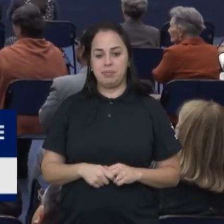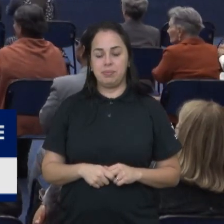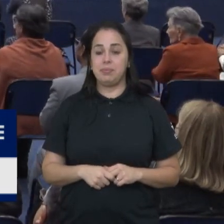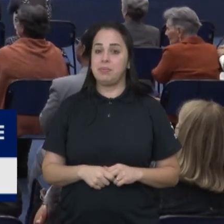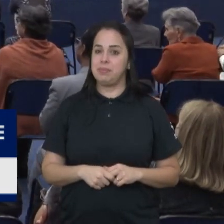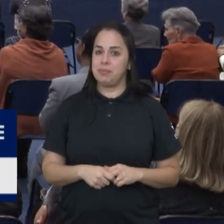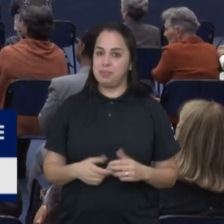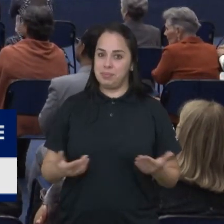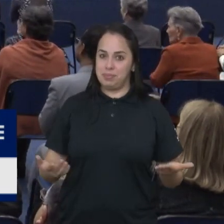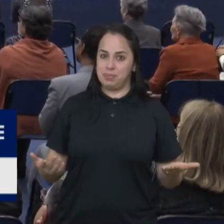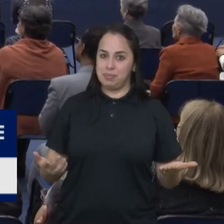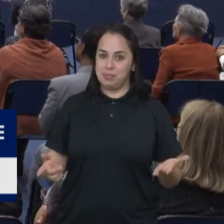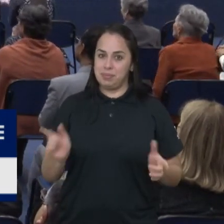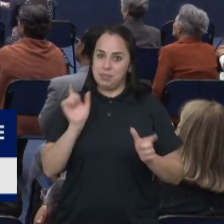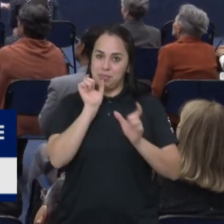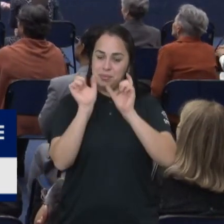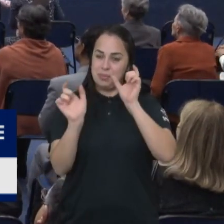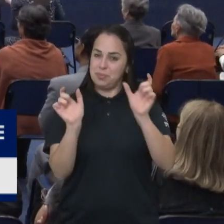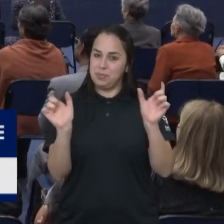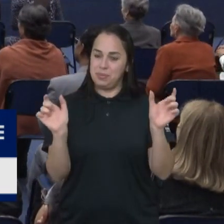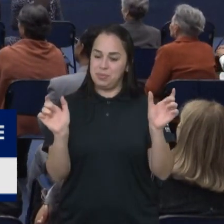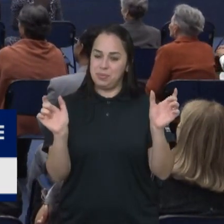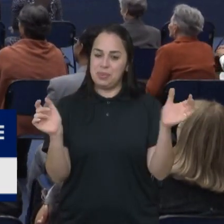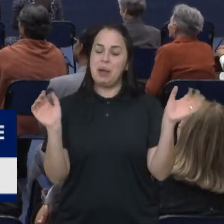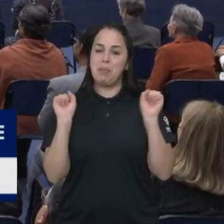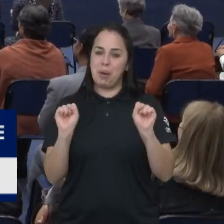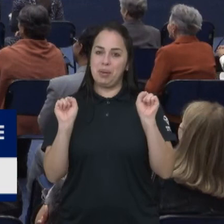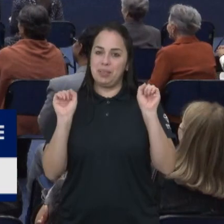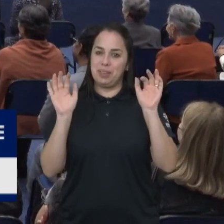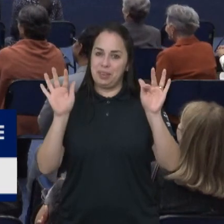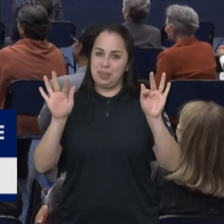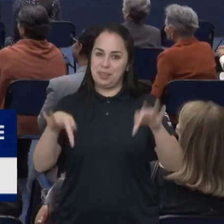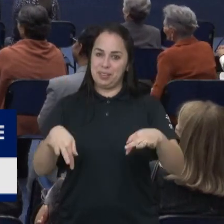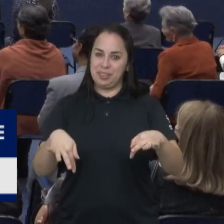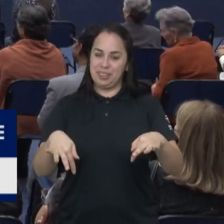Bom, depois dessas palavras, a gente pode encerrar, né?